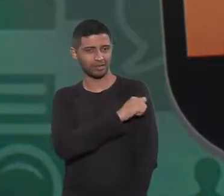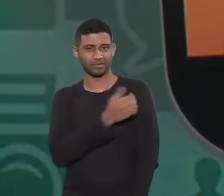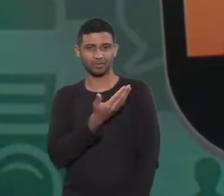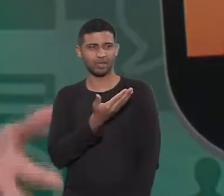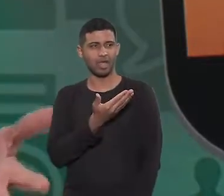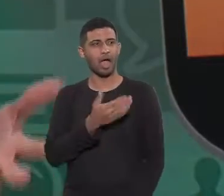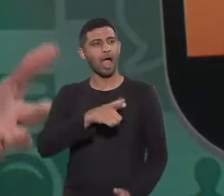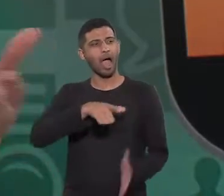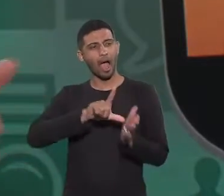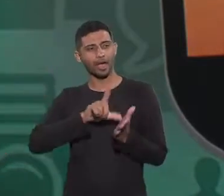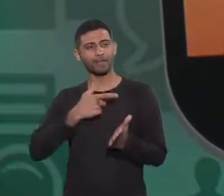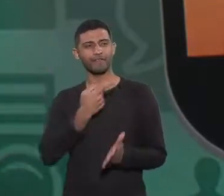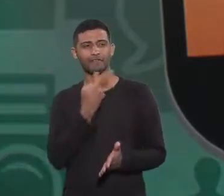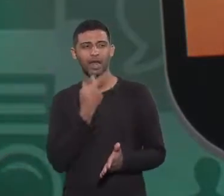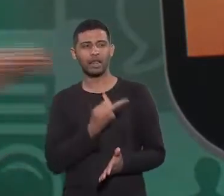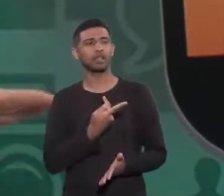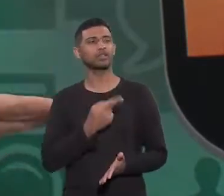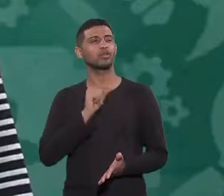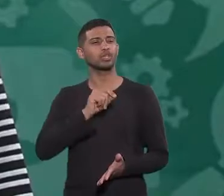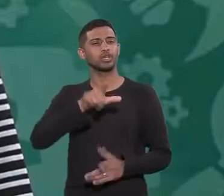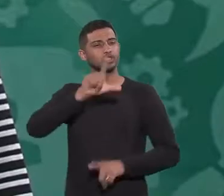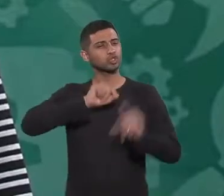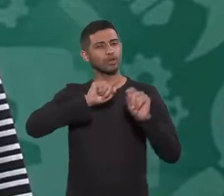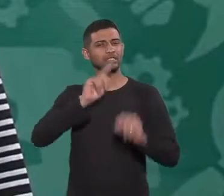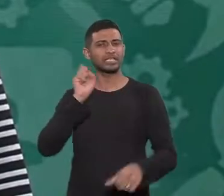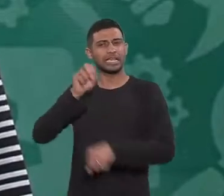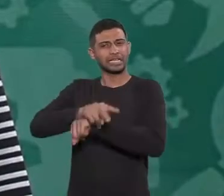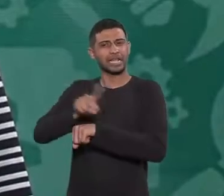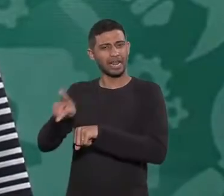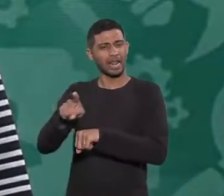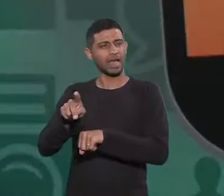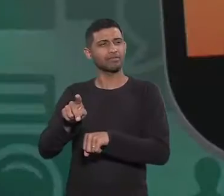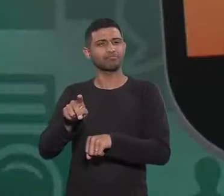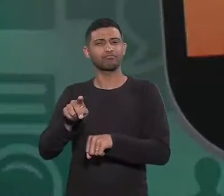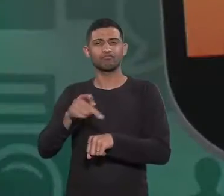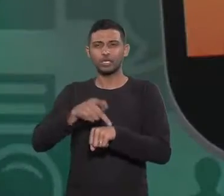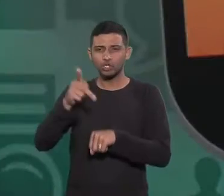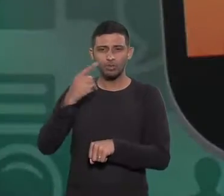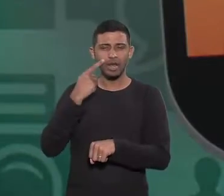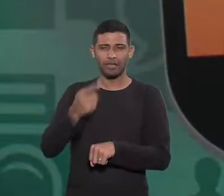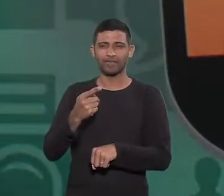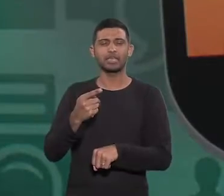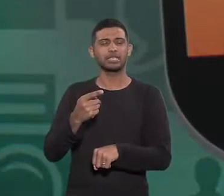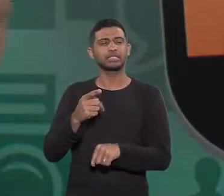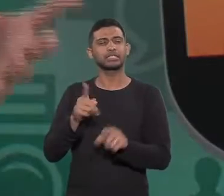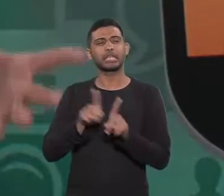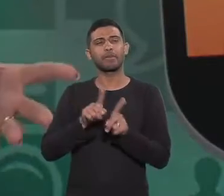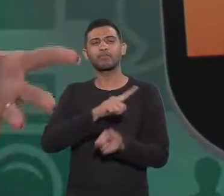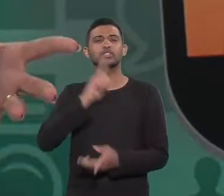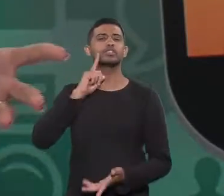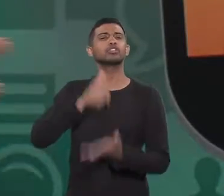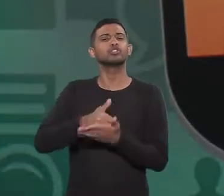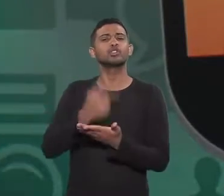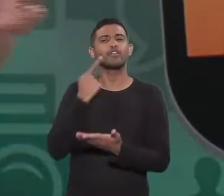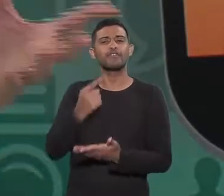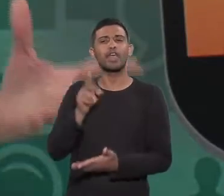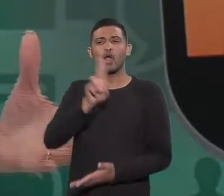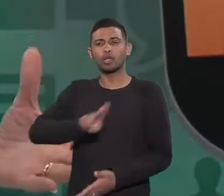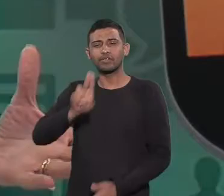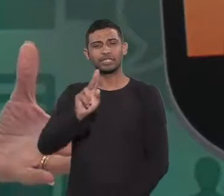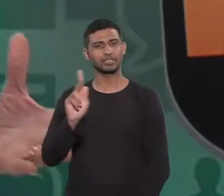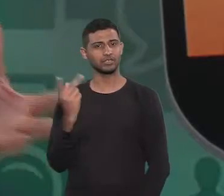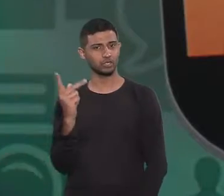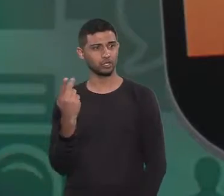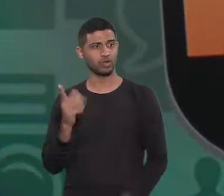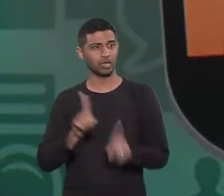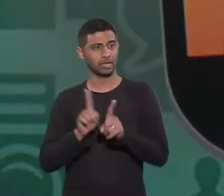a sua escolha, né, sobre a sua entrada no pré-vestibular social e também sobre a sua escolha para fazer uma universidade